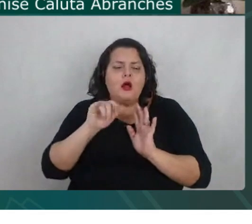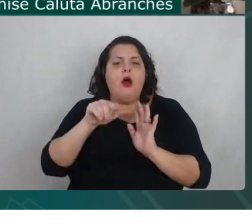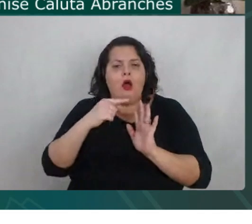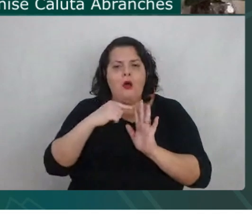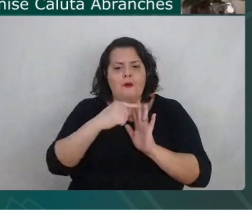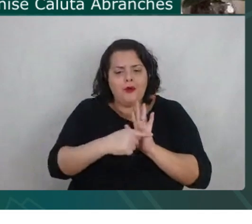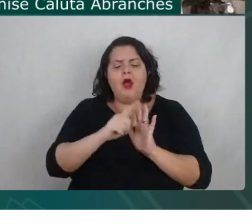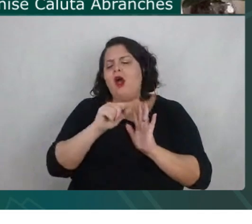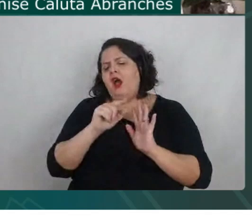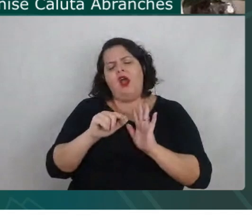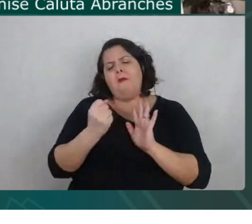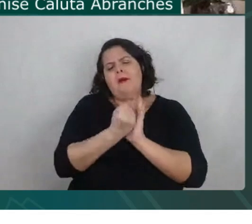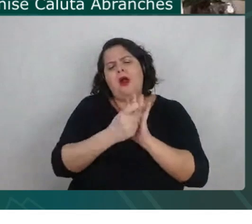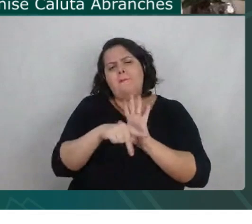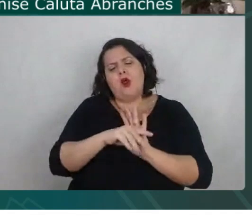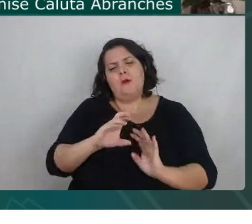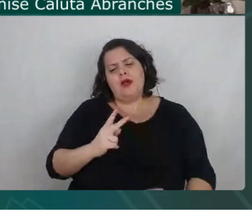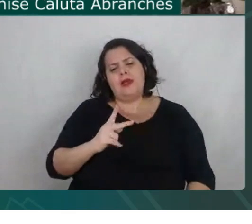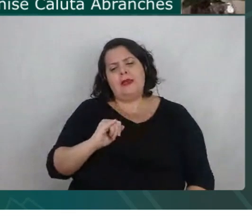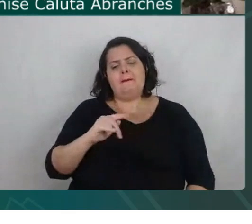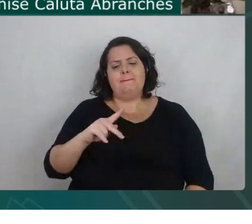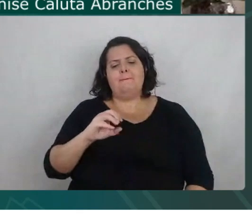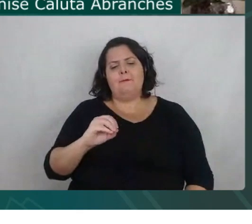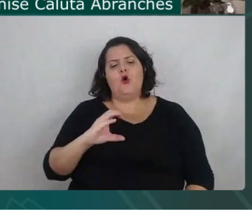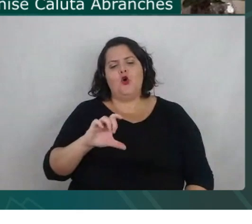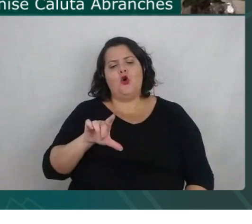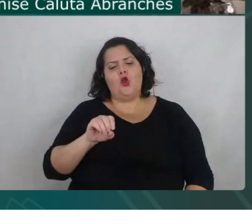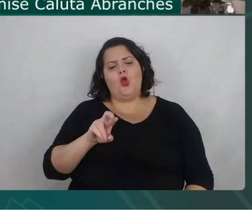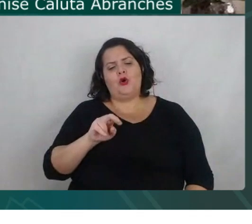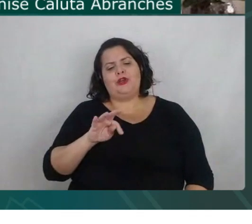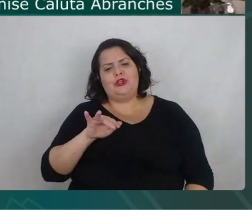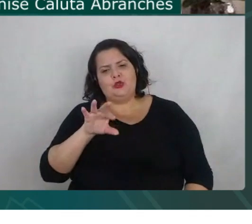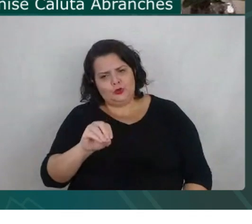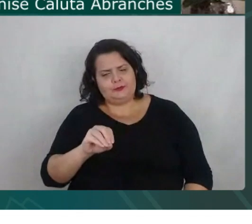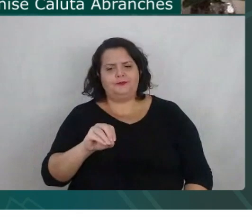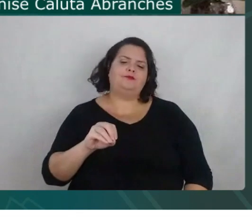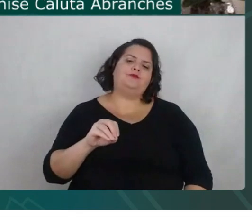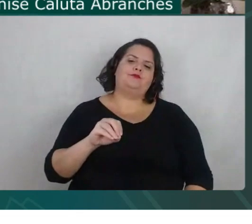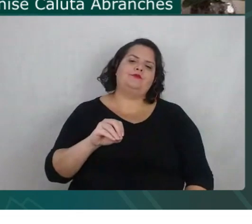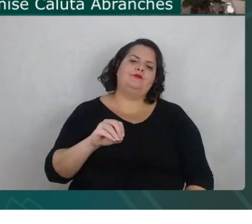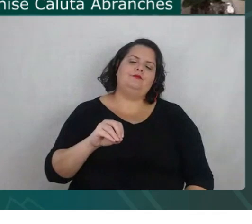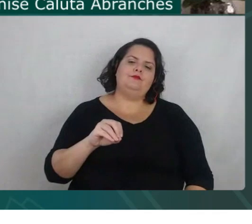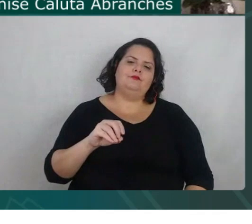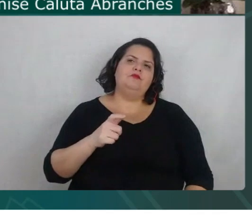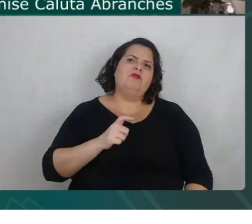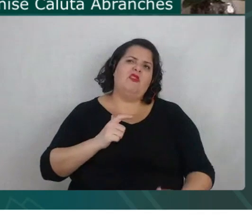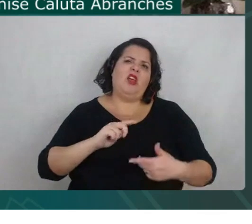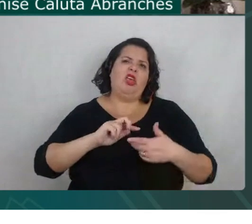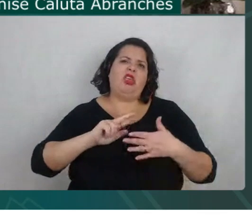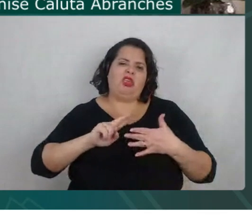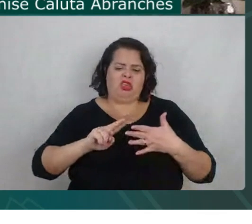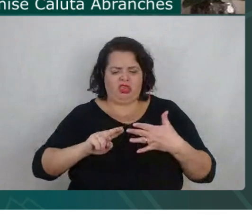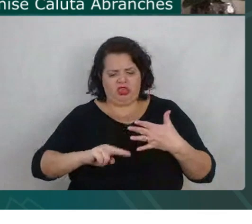Então, água e sabão, álcool a 70 e pode, sim, ser utilizado o hipoclorito, no caso dos outros nomes comerciais aí que existe, Cândida,